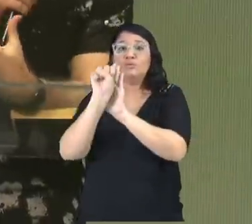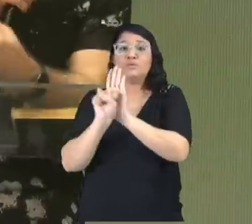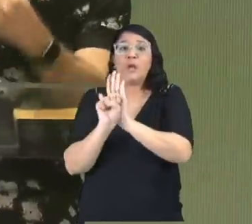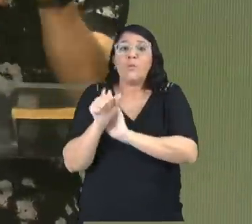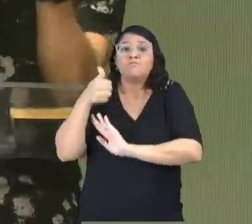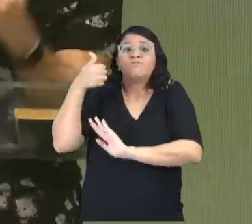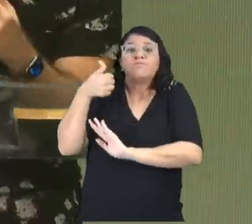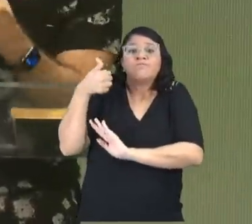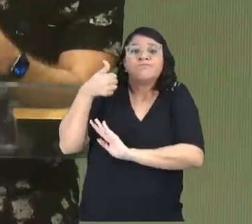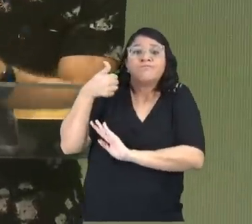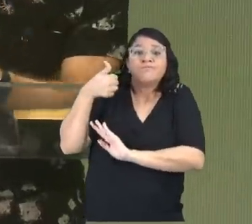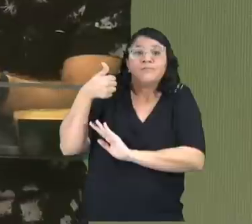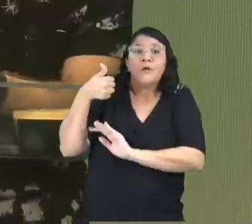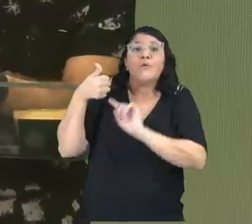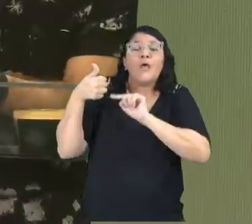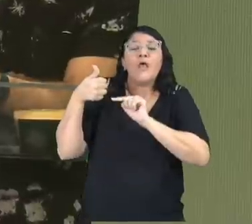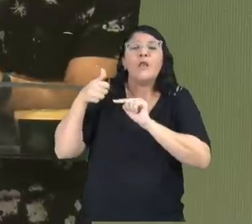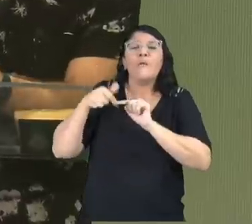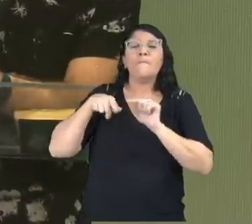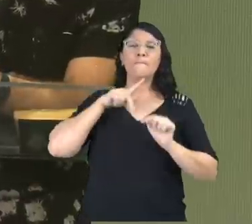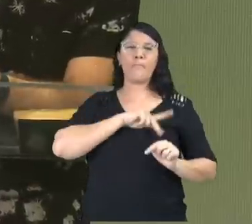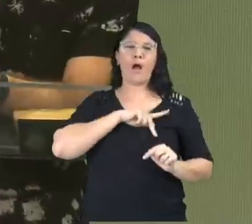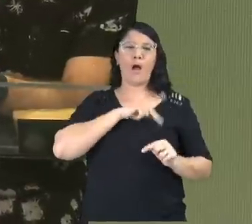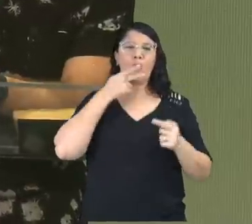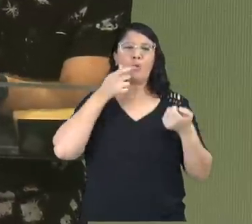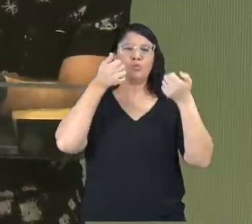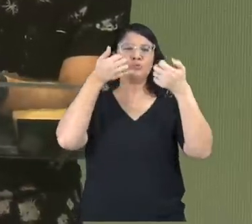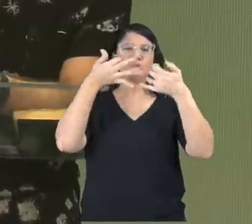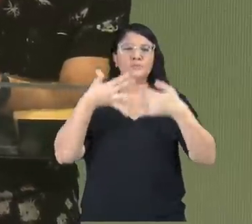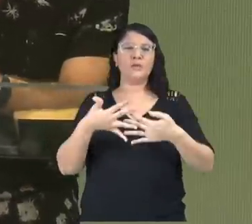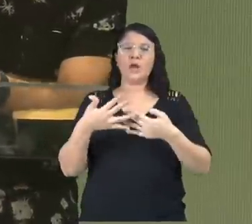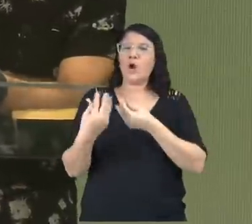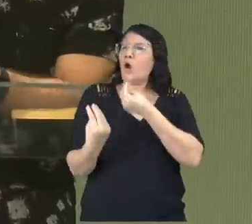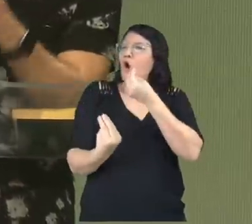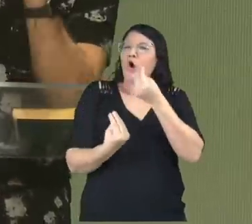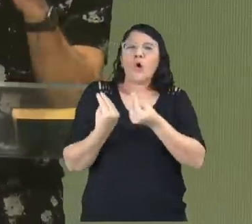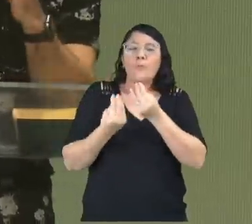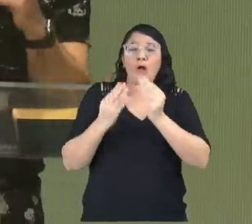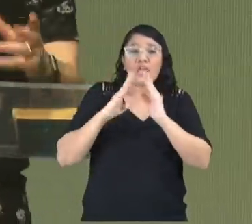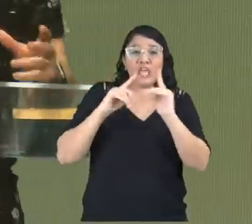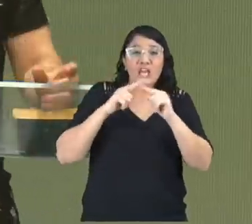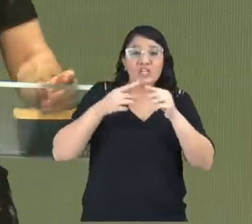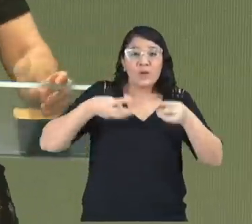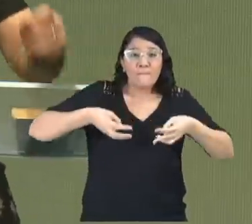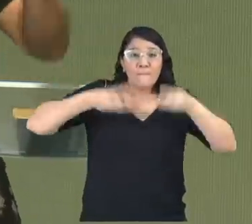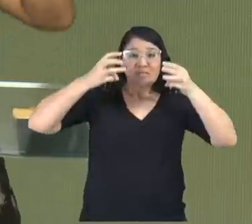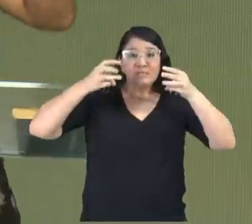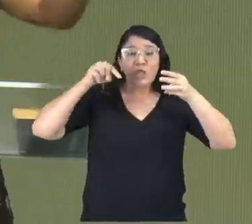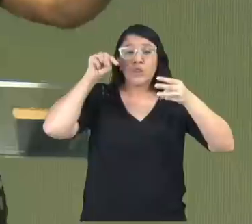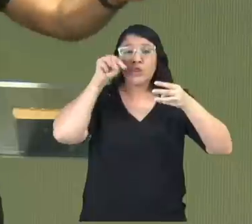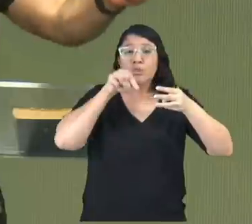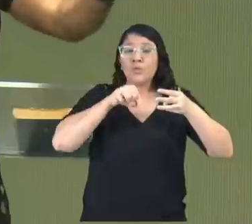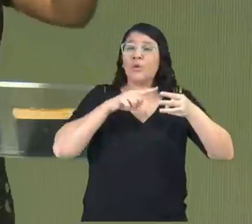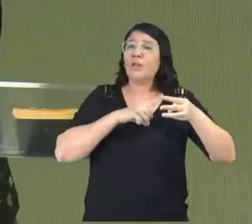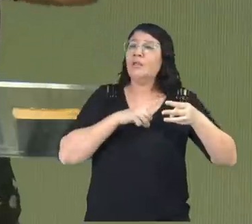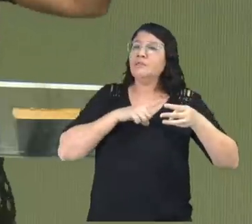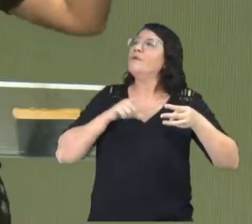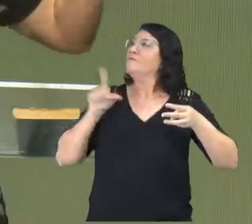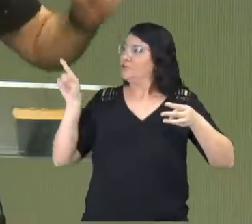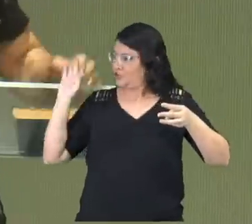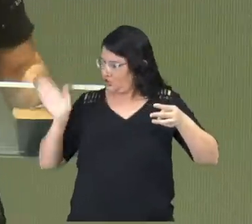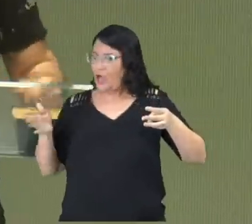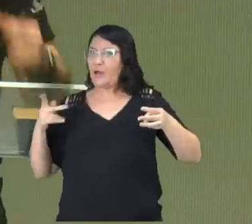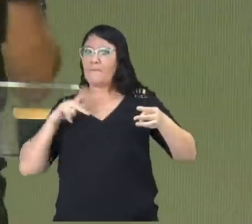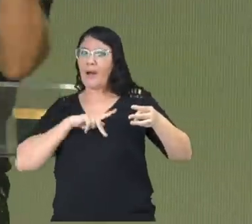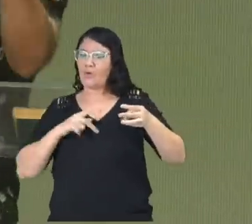Tem um relato lindo do apóstolo Paulo sobre o quanto as igrejas da região macedônica, que ele teve a oportunidade de plantar